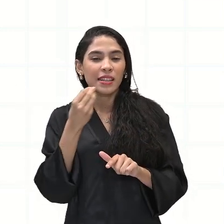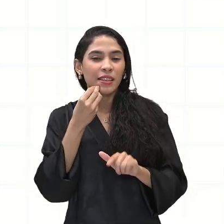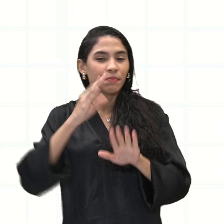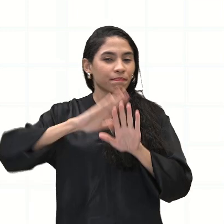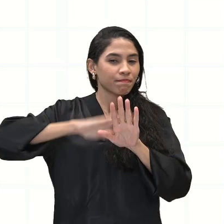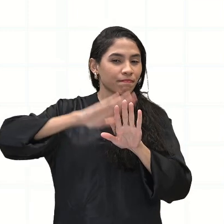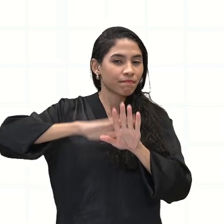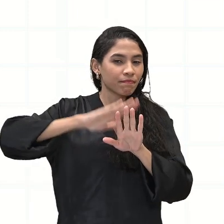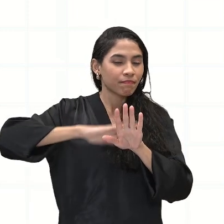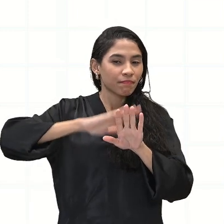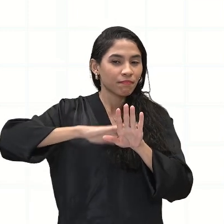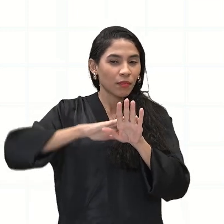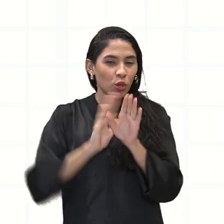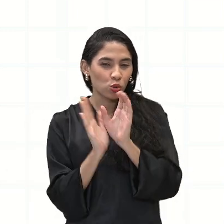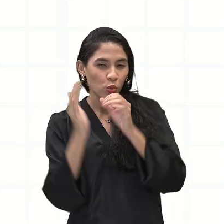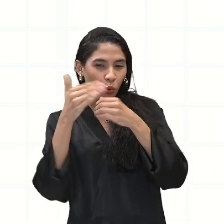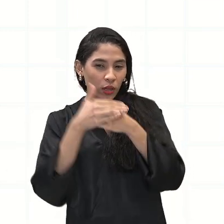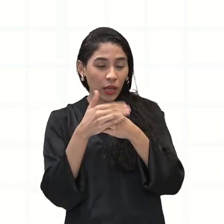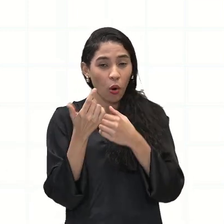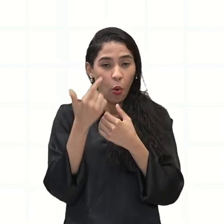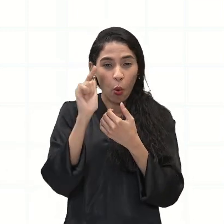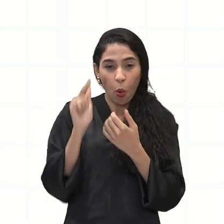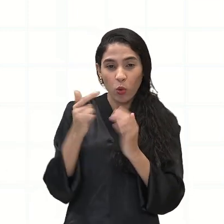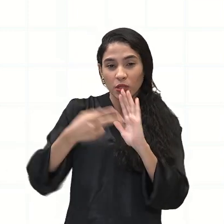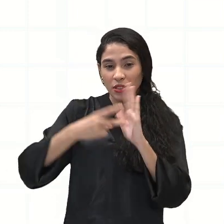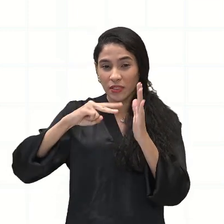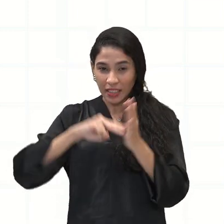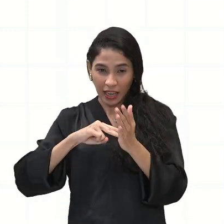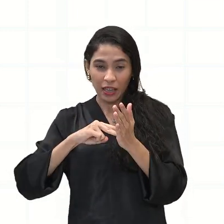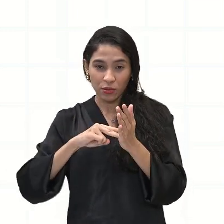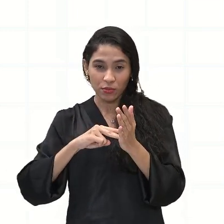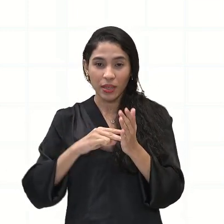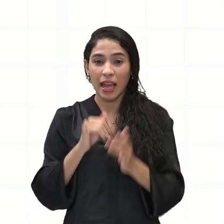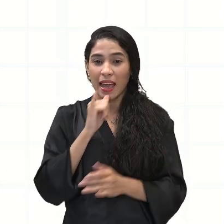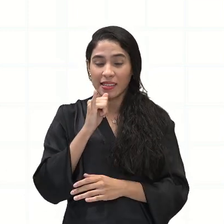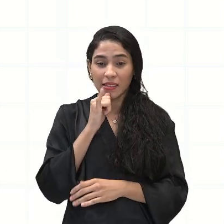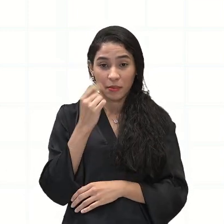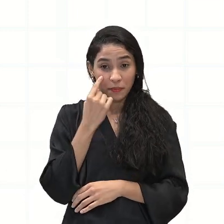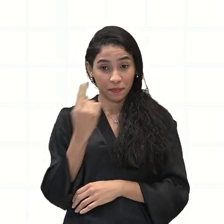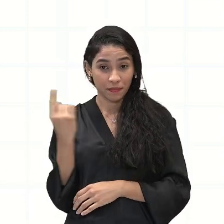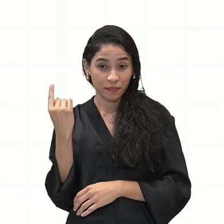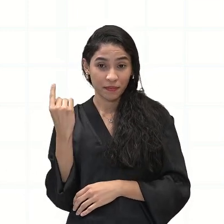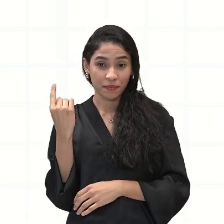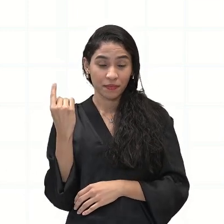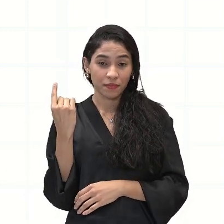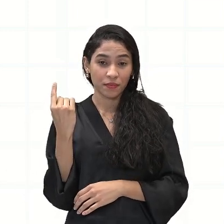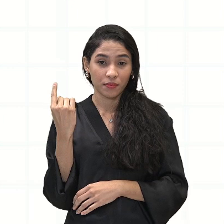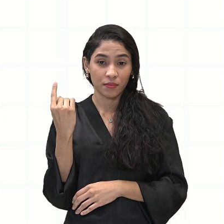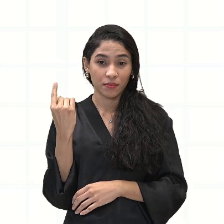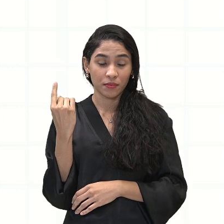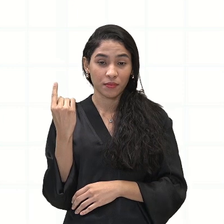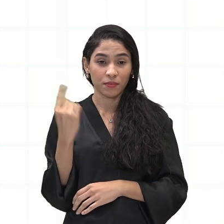uma mensagem, no caso aqui, suavizar uma mensagem grosseira ou chocante,